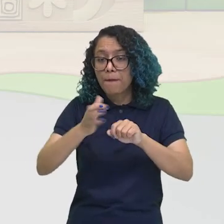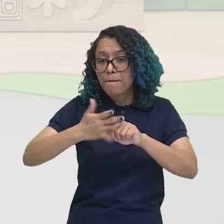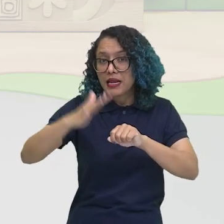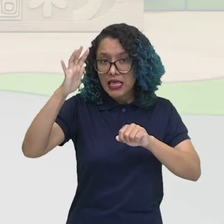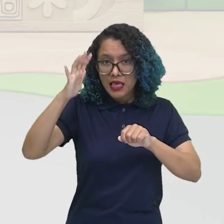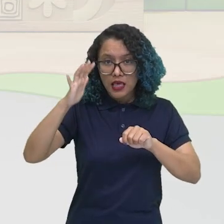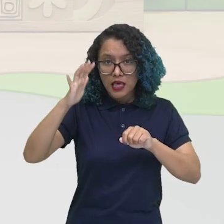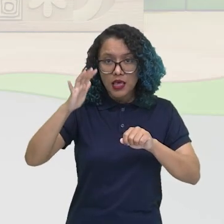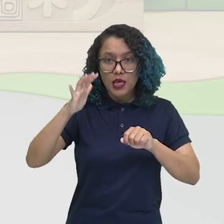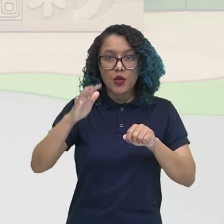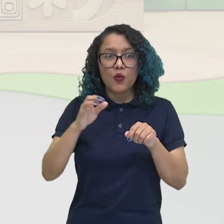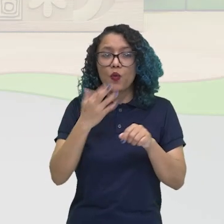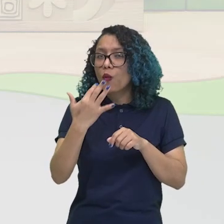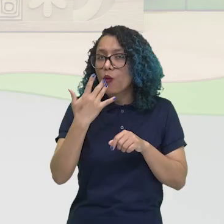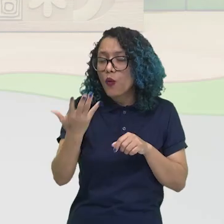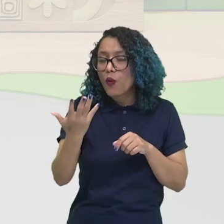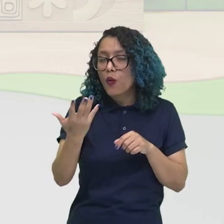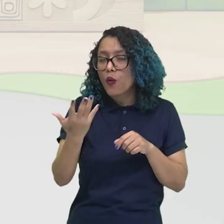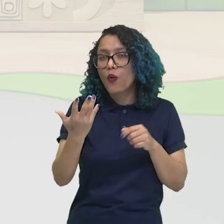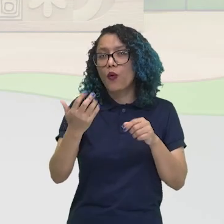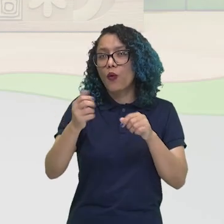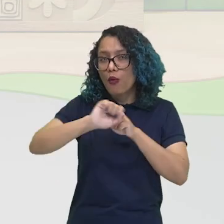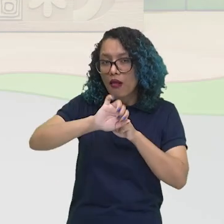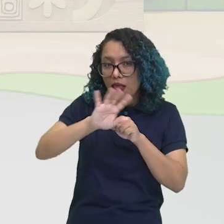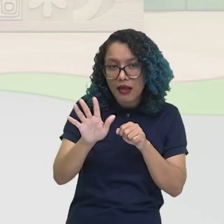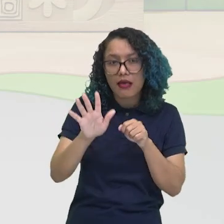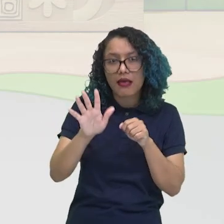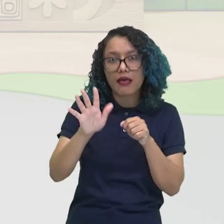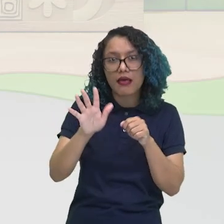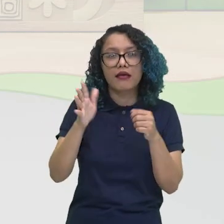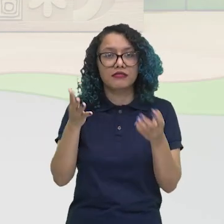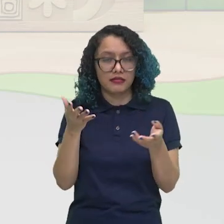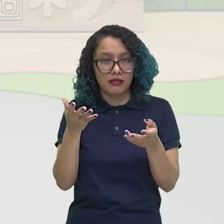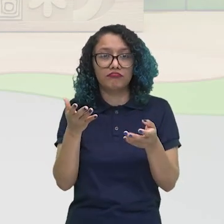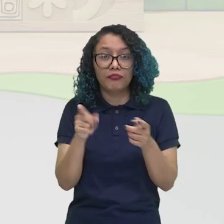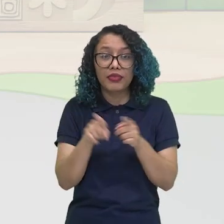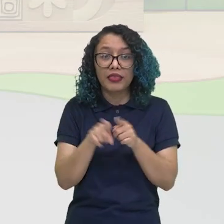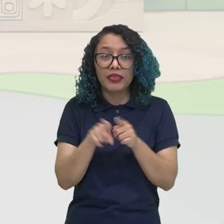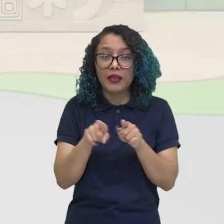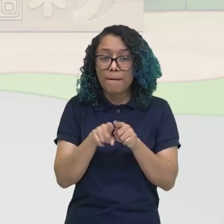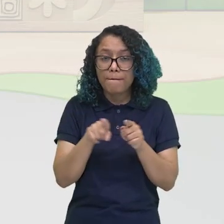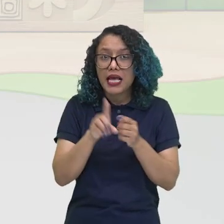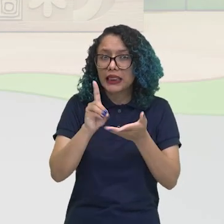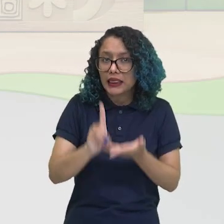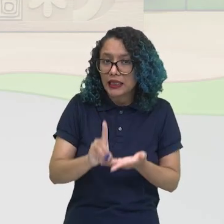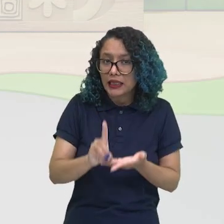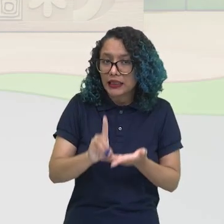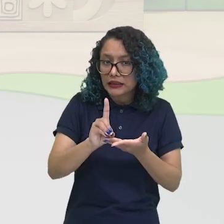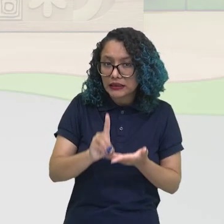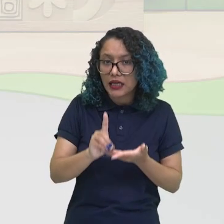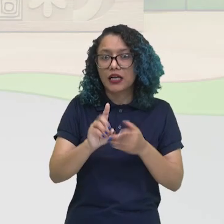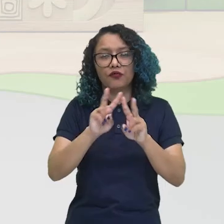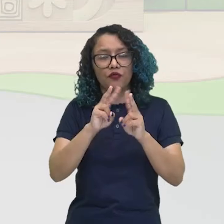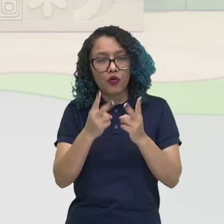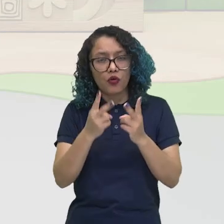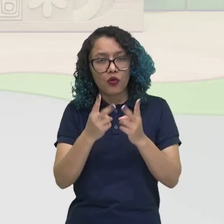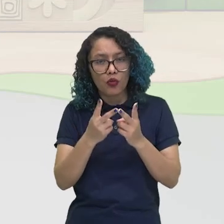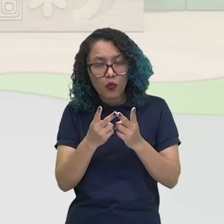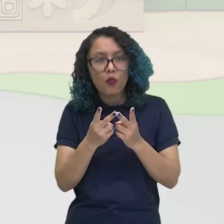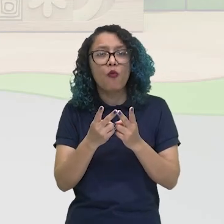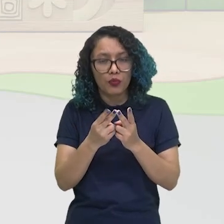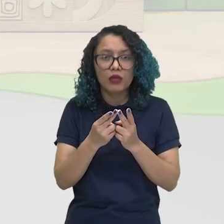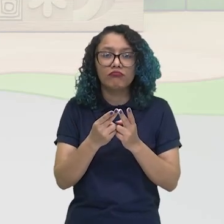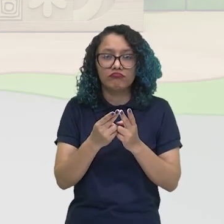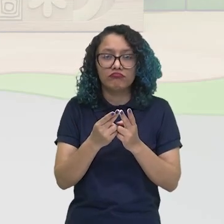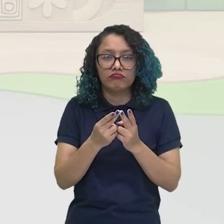brilho, de acordo com a cor, de acordo com a transparência, a densidade, o